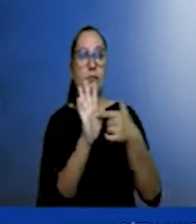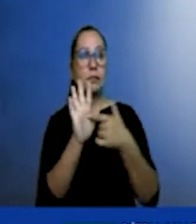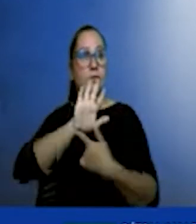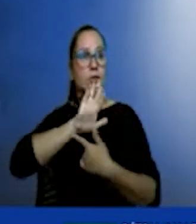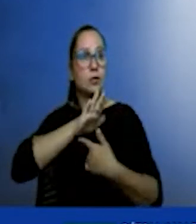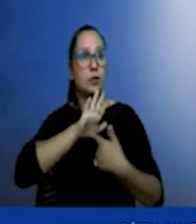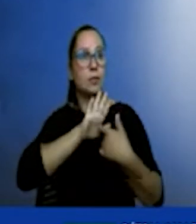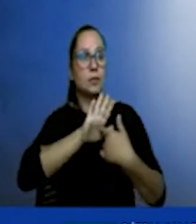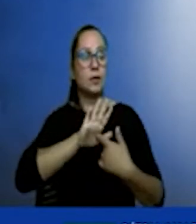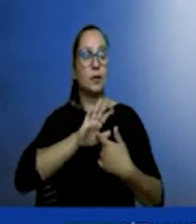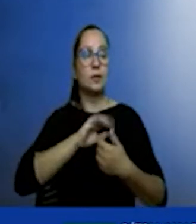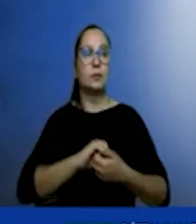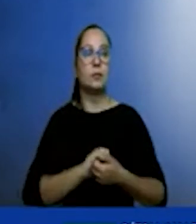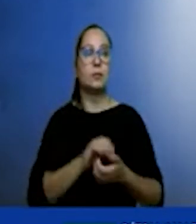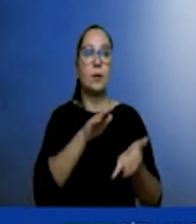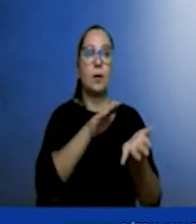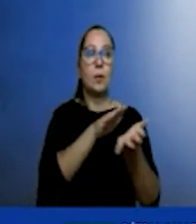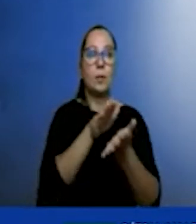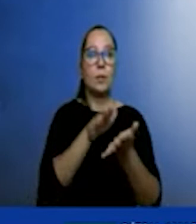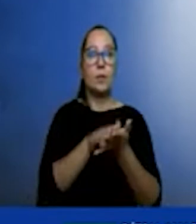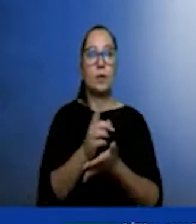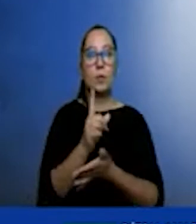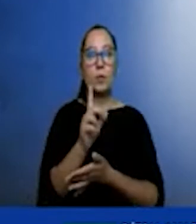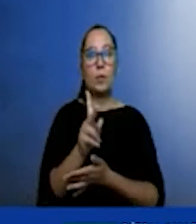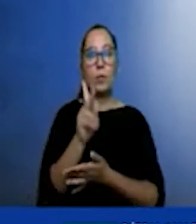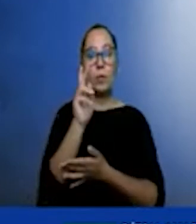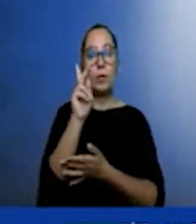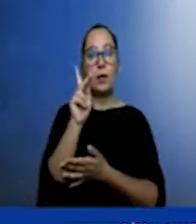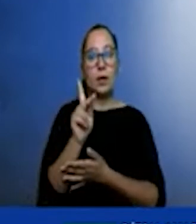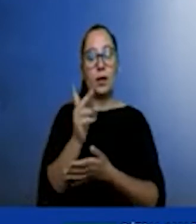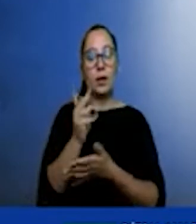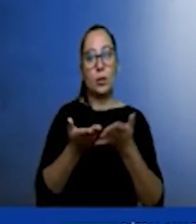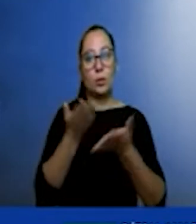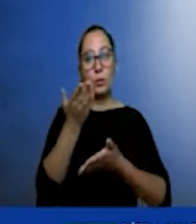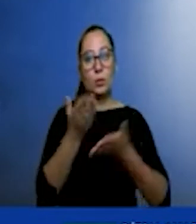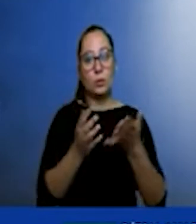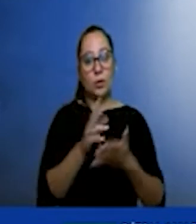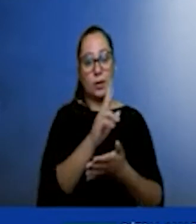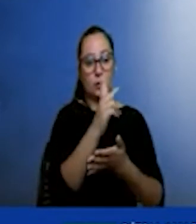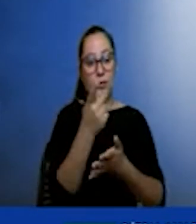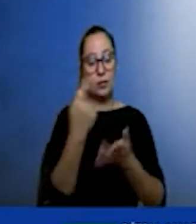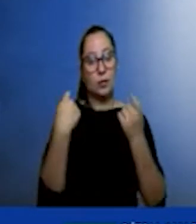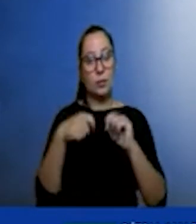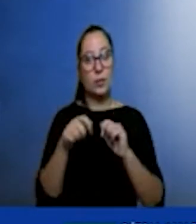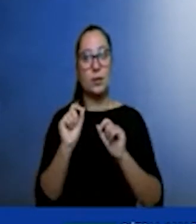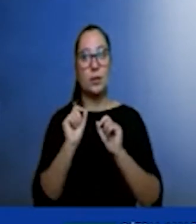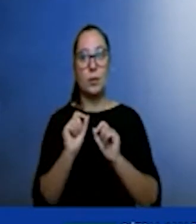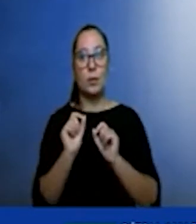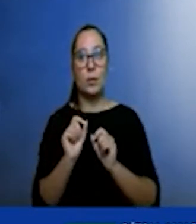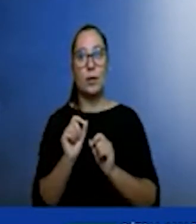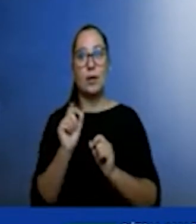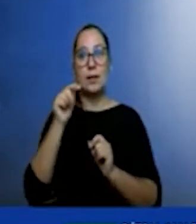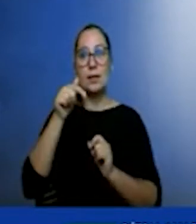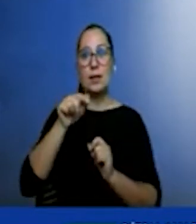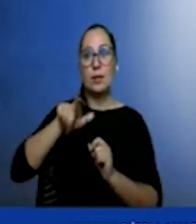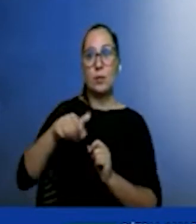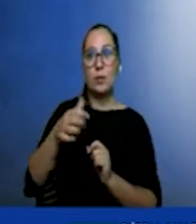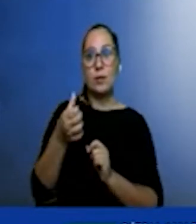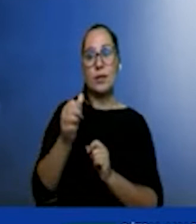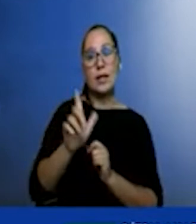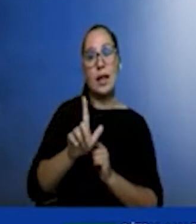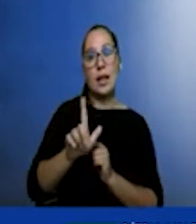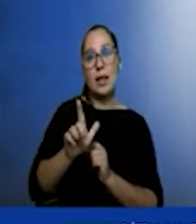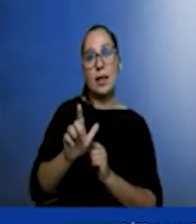produção de 1 quilo de hidrogênio, nós vamos precisar de 7,6 litros de